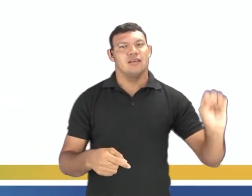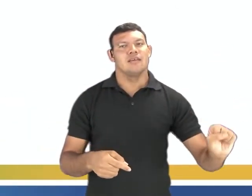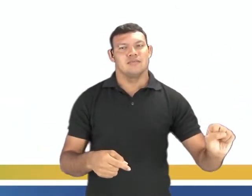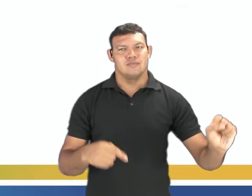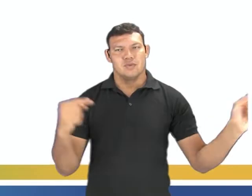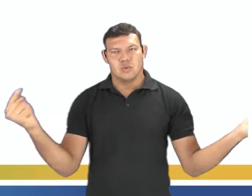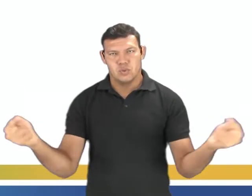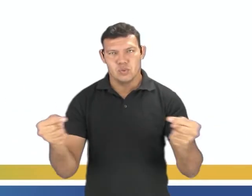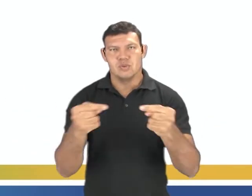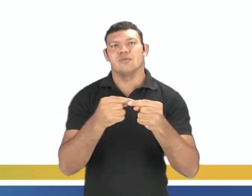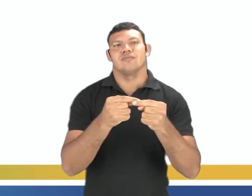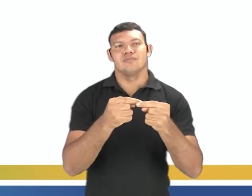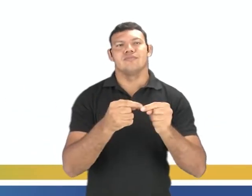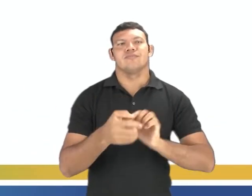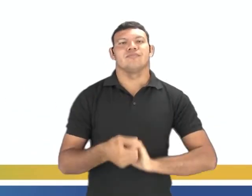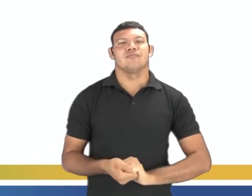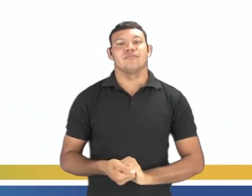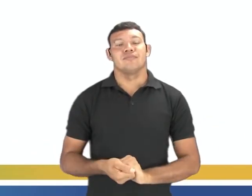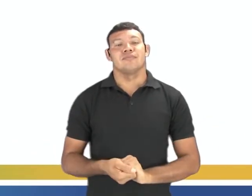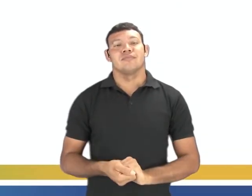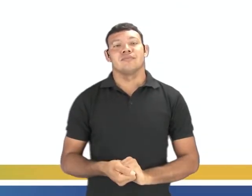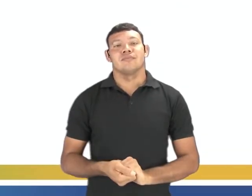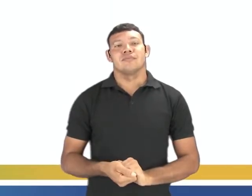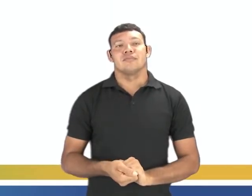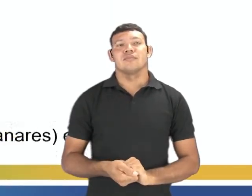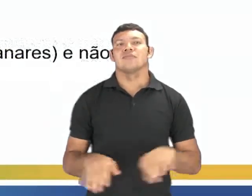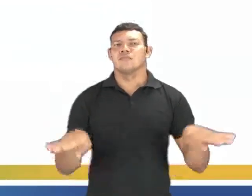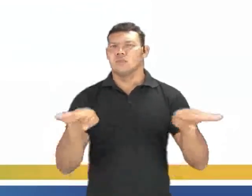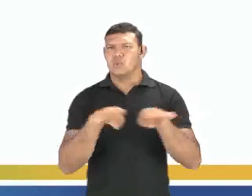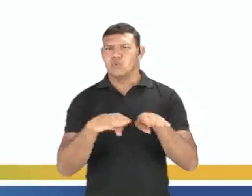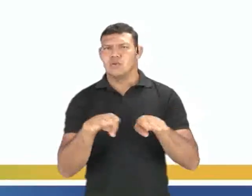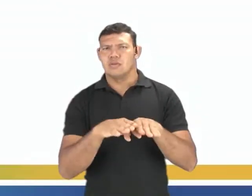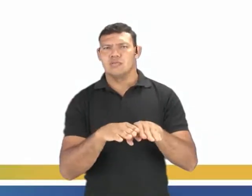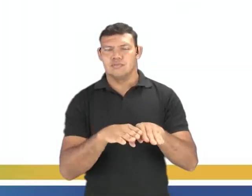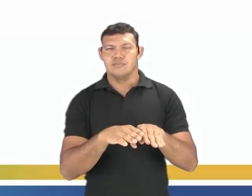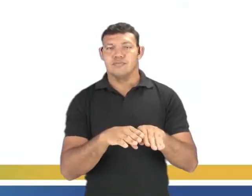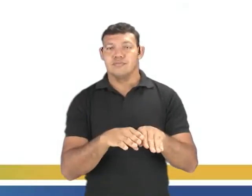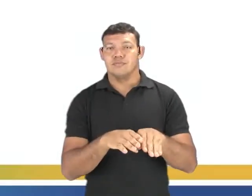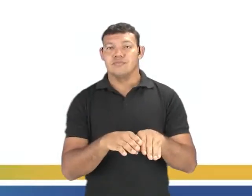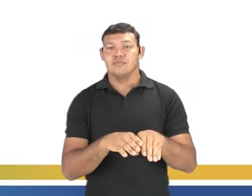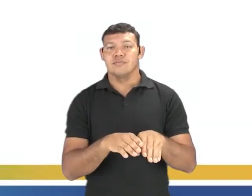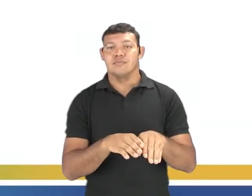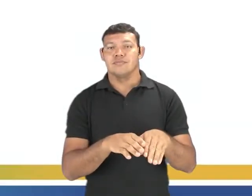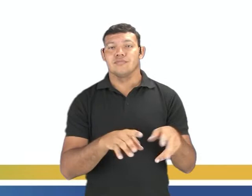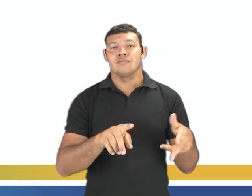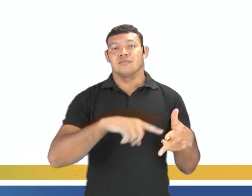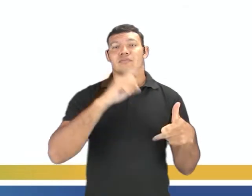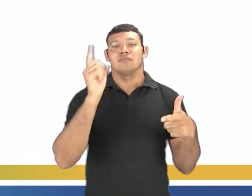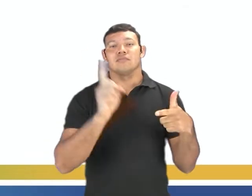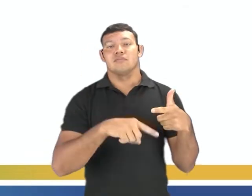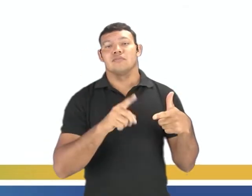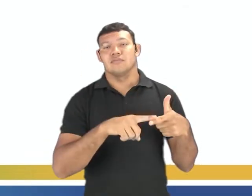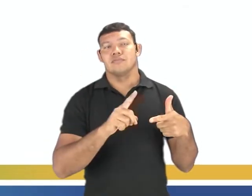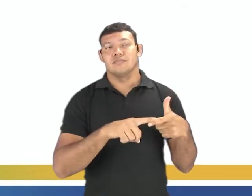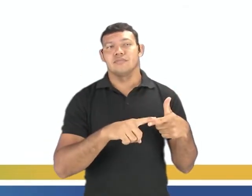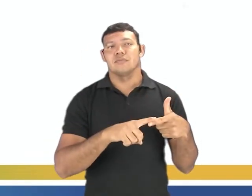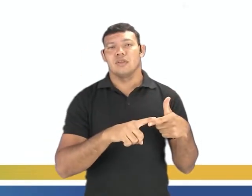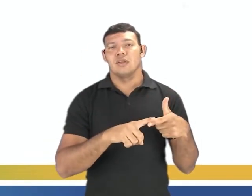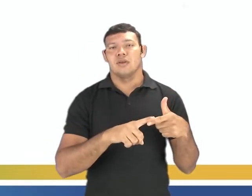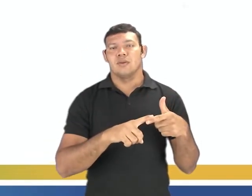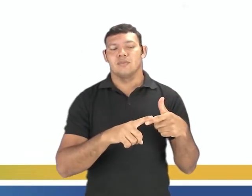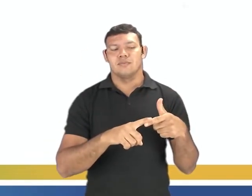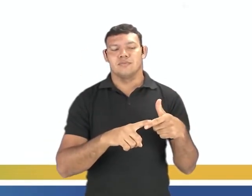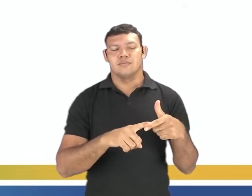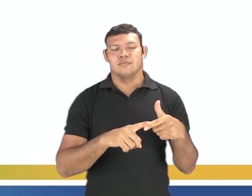R e S são coincidentes. Nós temos também, no caso das paralelas,